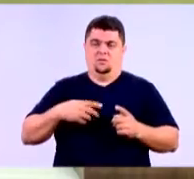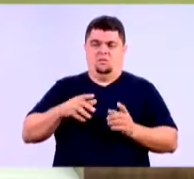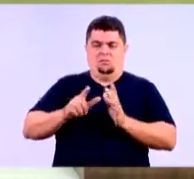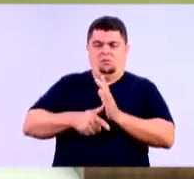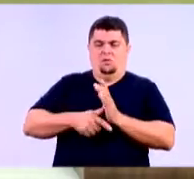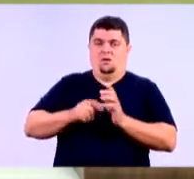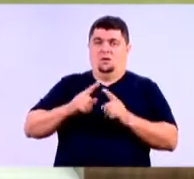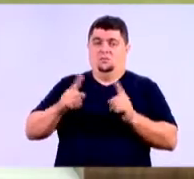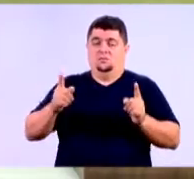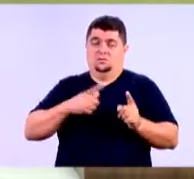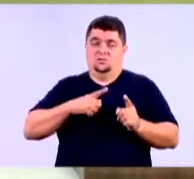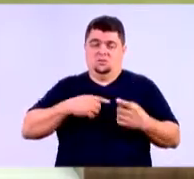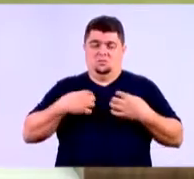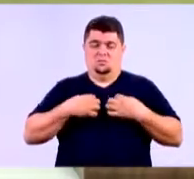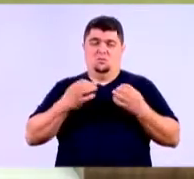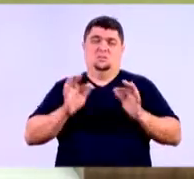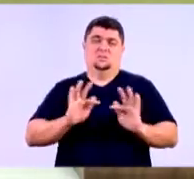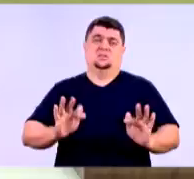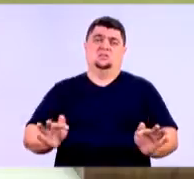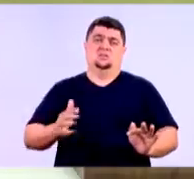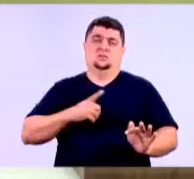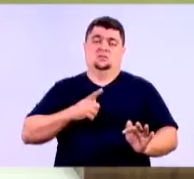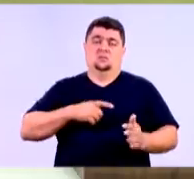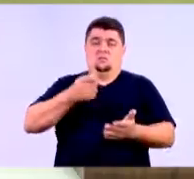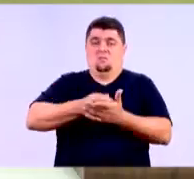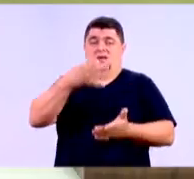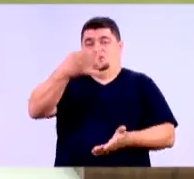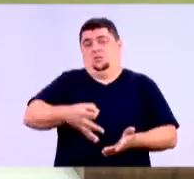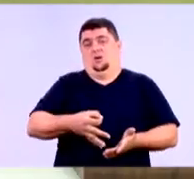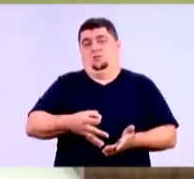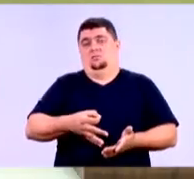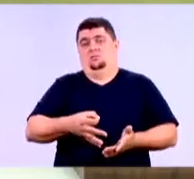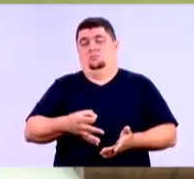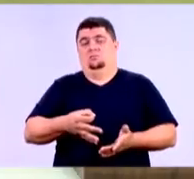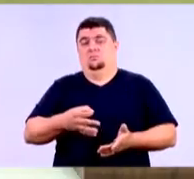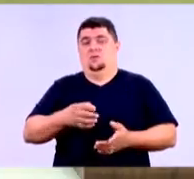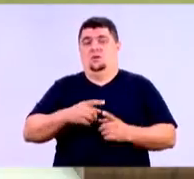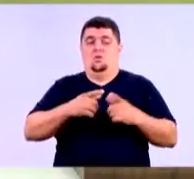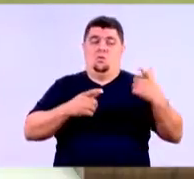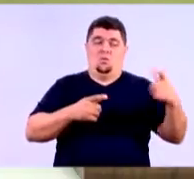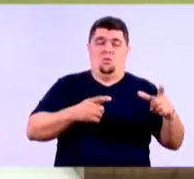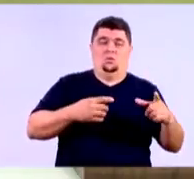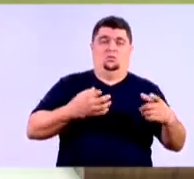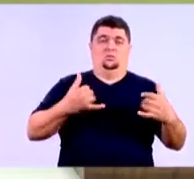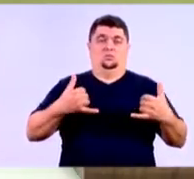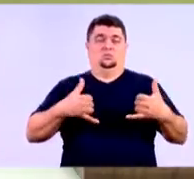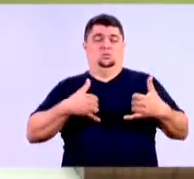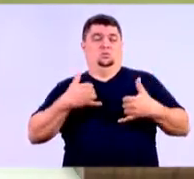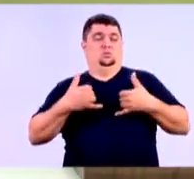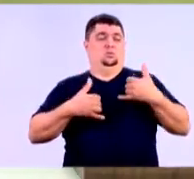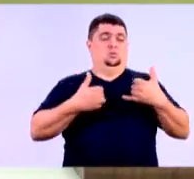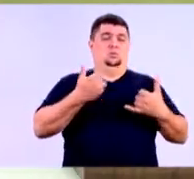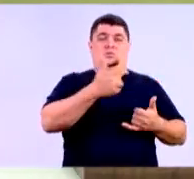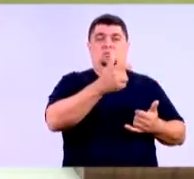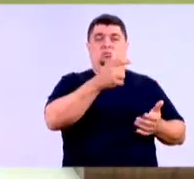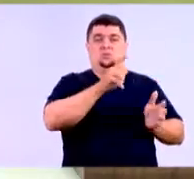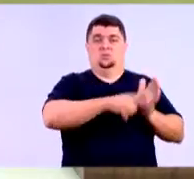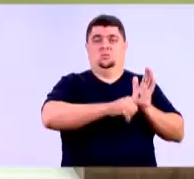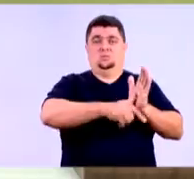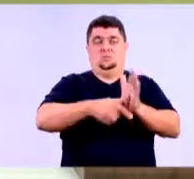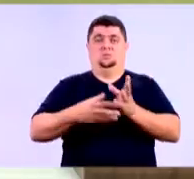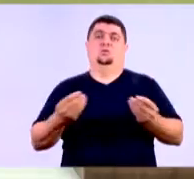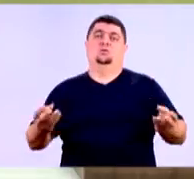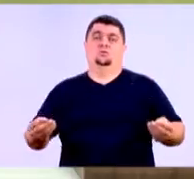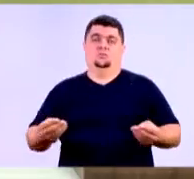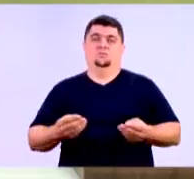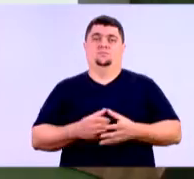mais normal, às vezes até mais casual, e essa pessoa tem condições de pagar sem nenhum problema. Então, intuição não é uma boa política de crédito, né?